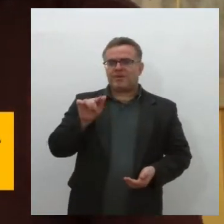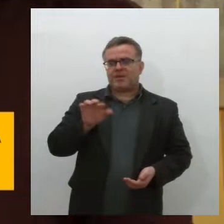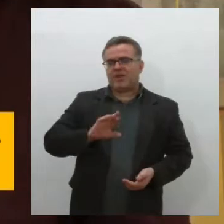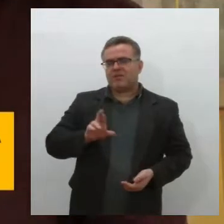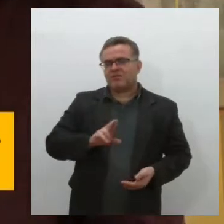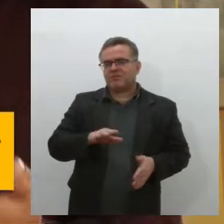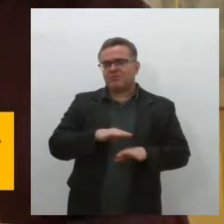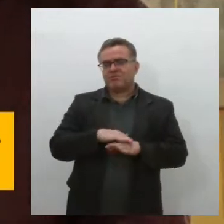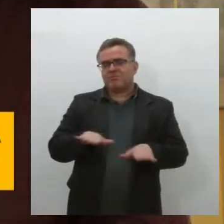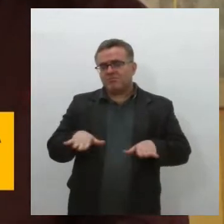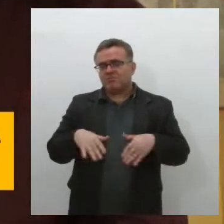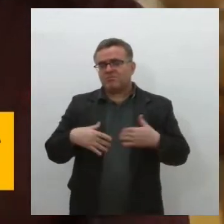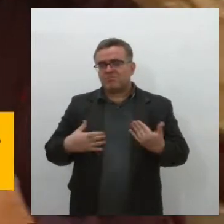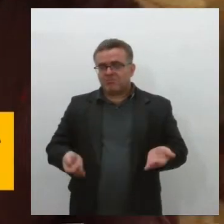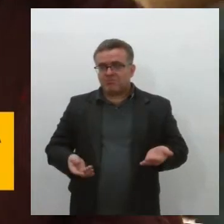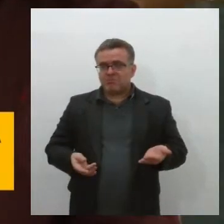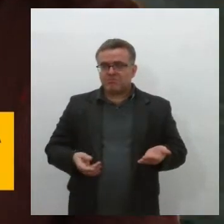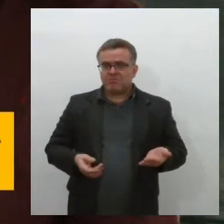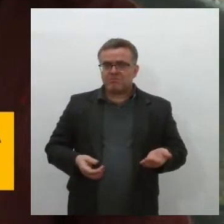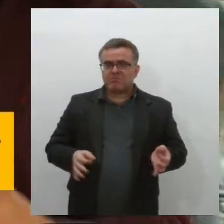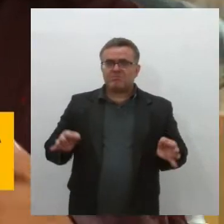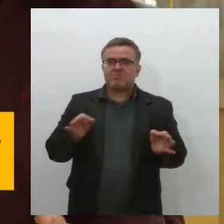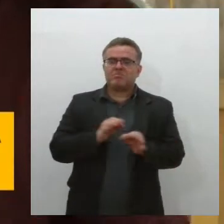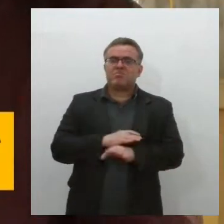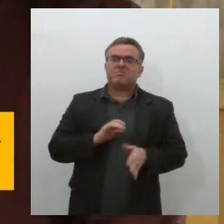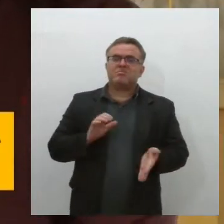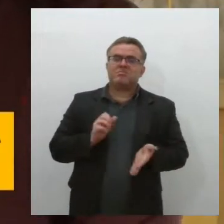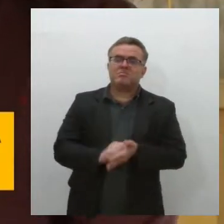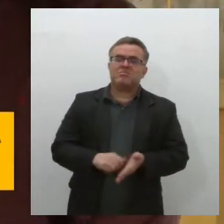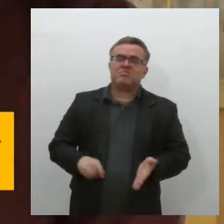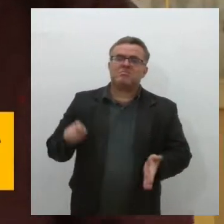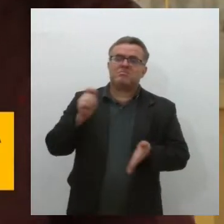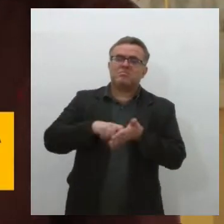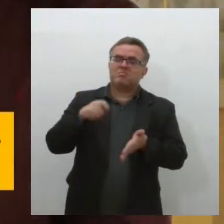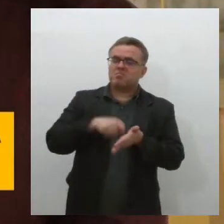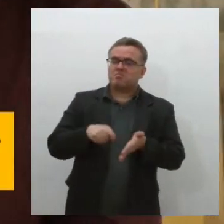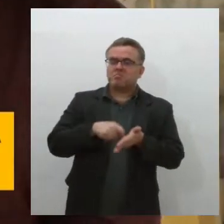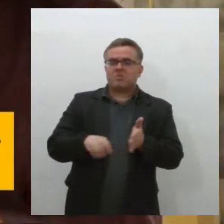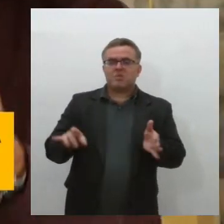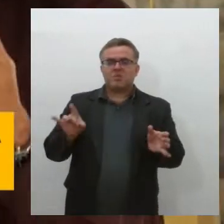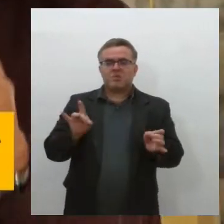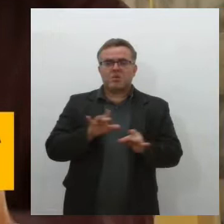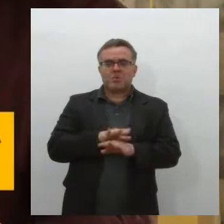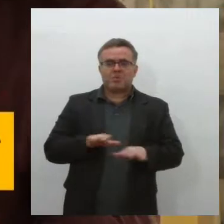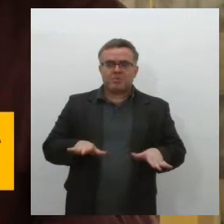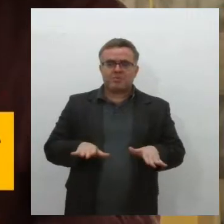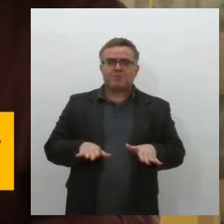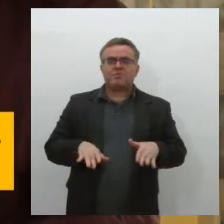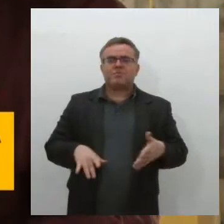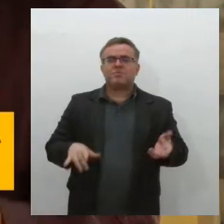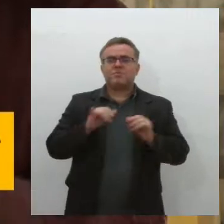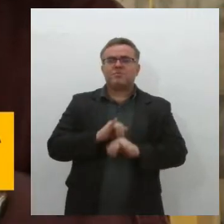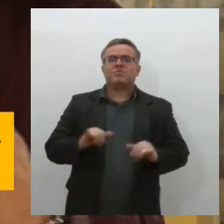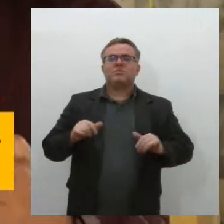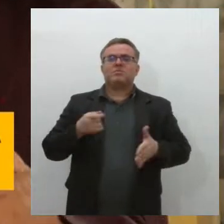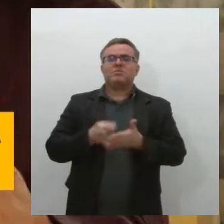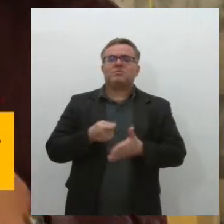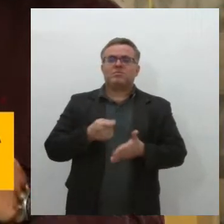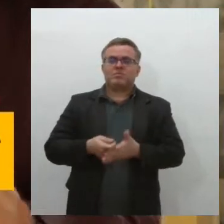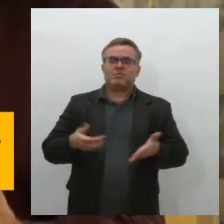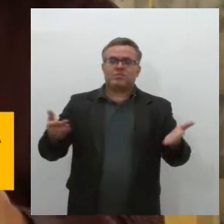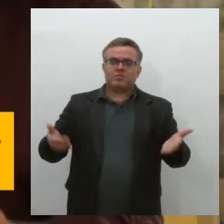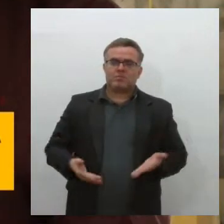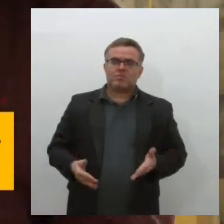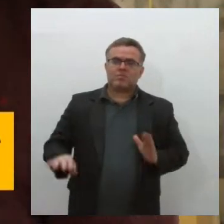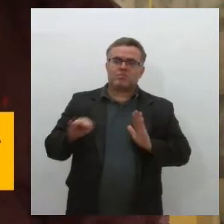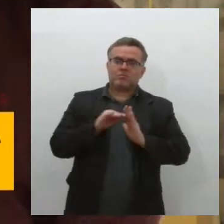né, para você fazer ou o cadastro ou as correções, né, as retificações devidas. E lembrando que ele é obrigatório agora estar todo correto